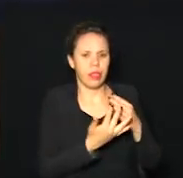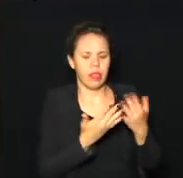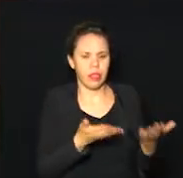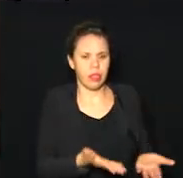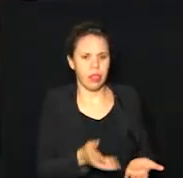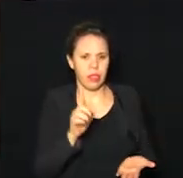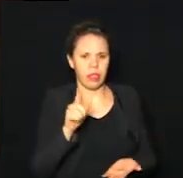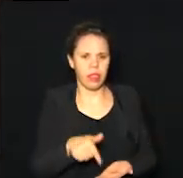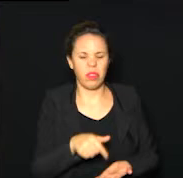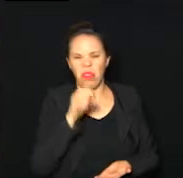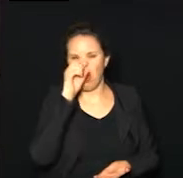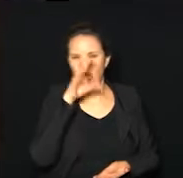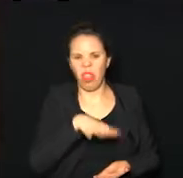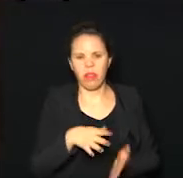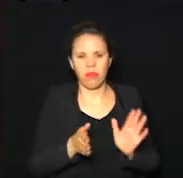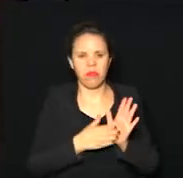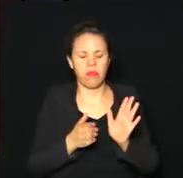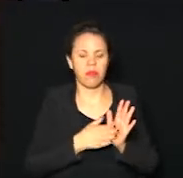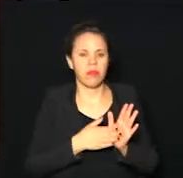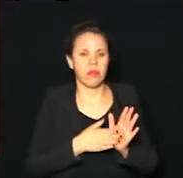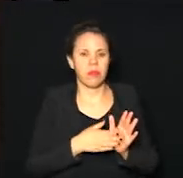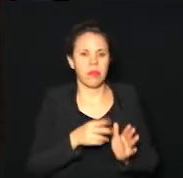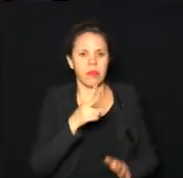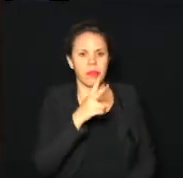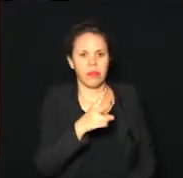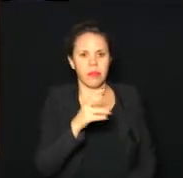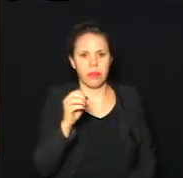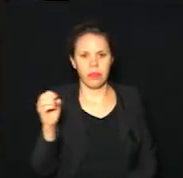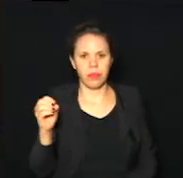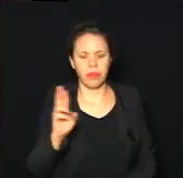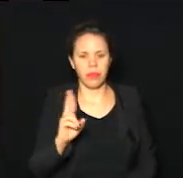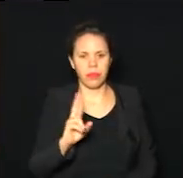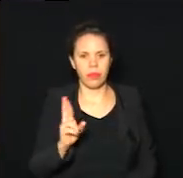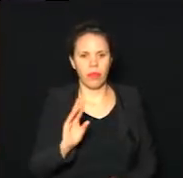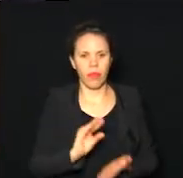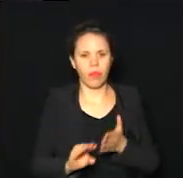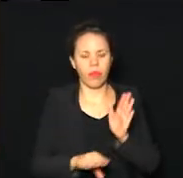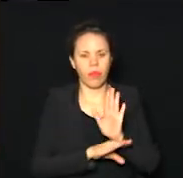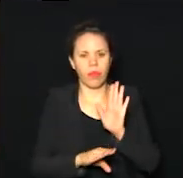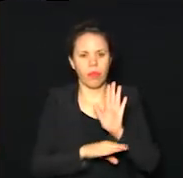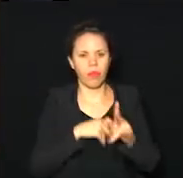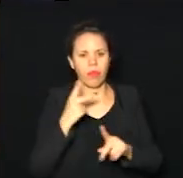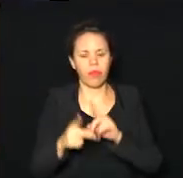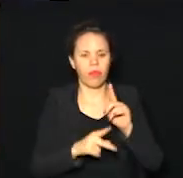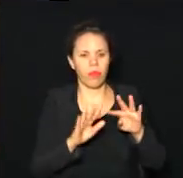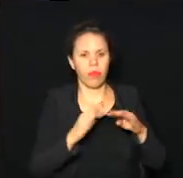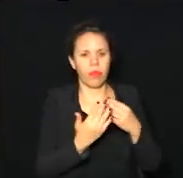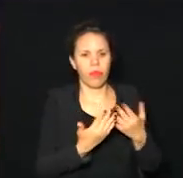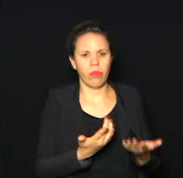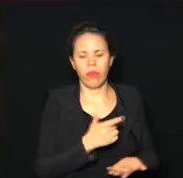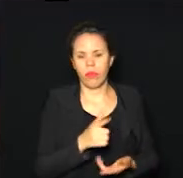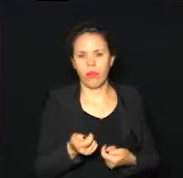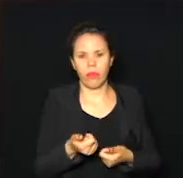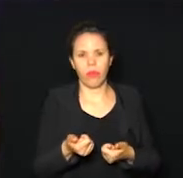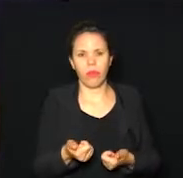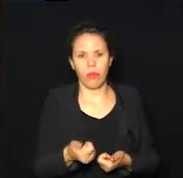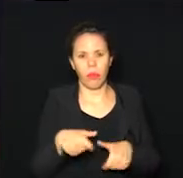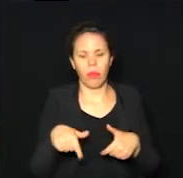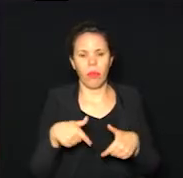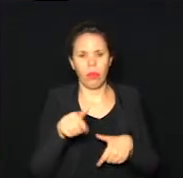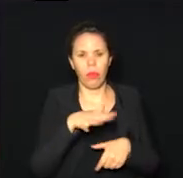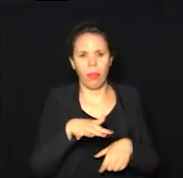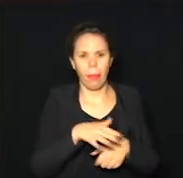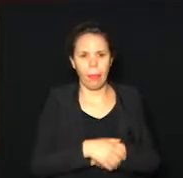um imbecil estava propondo R$200 para ajudar para as pessoas ficarem no isolamento, as pessoas que não tinham condição, ou que